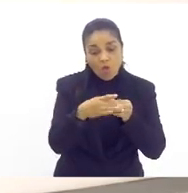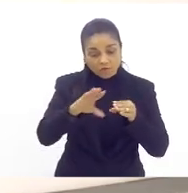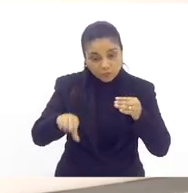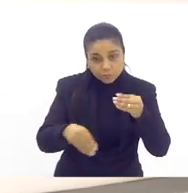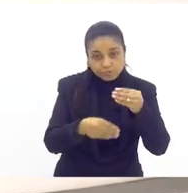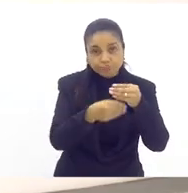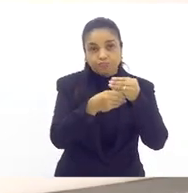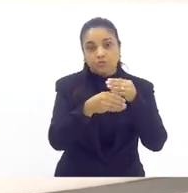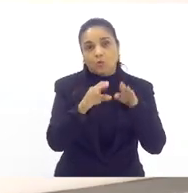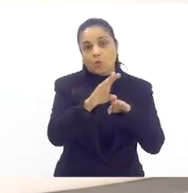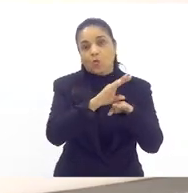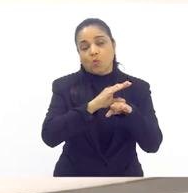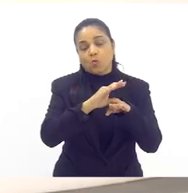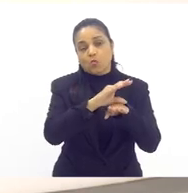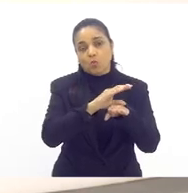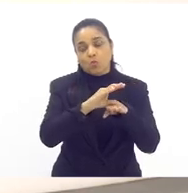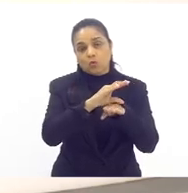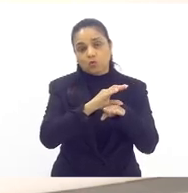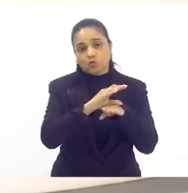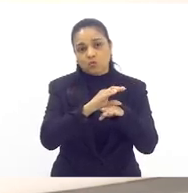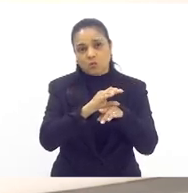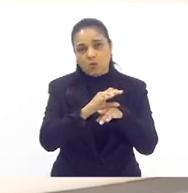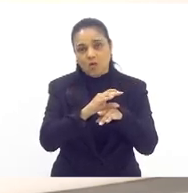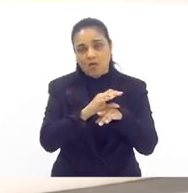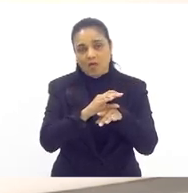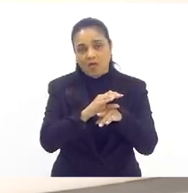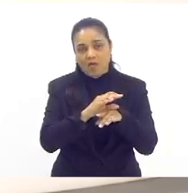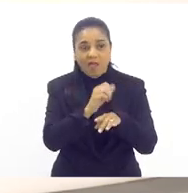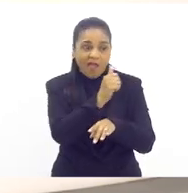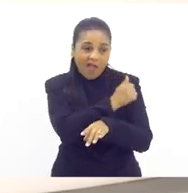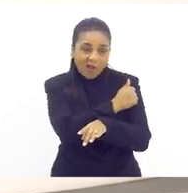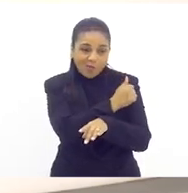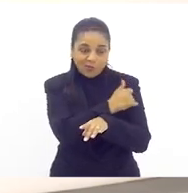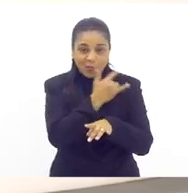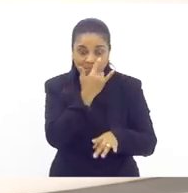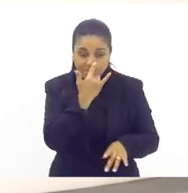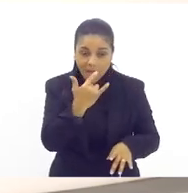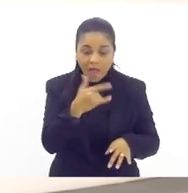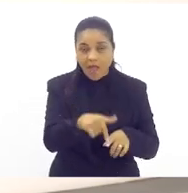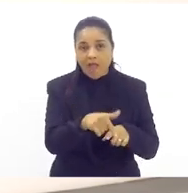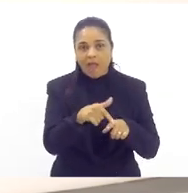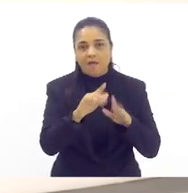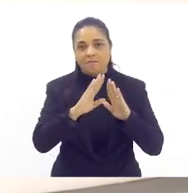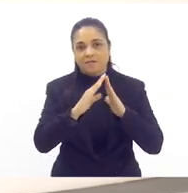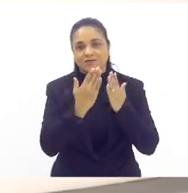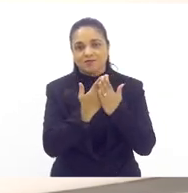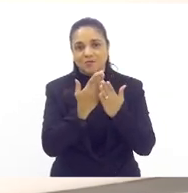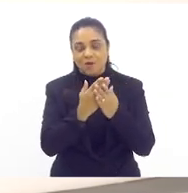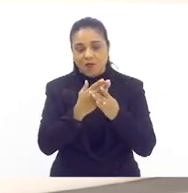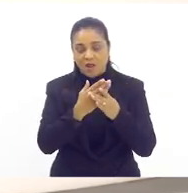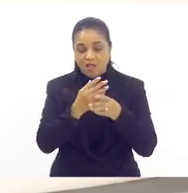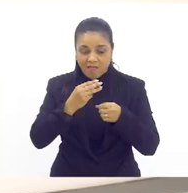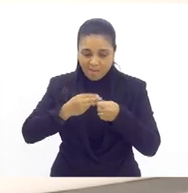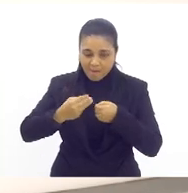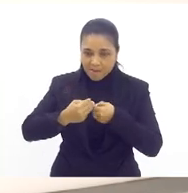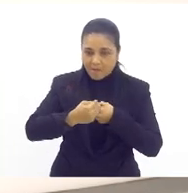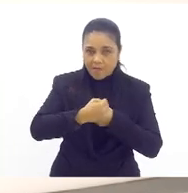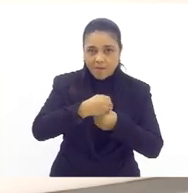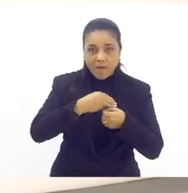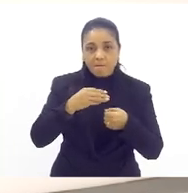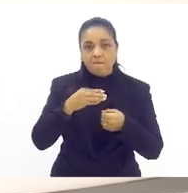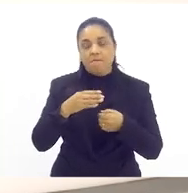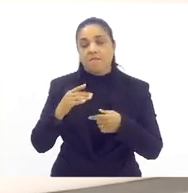então também é uma forma de você atrair um público para ganhar na escola e o entorno do Henrique Lage é um bairro muito complicado